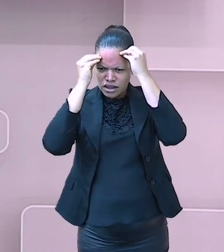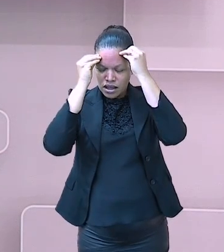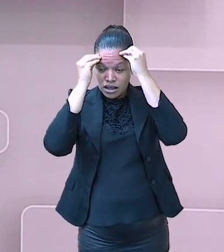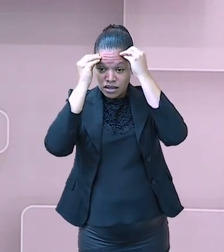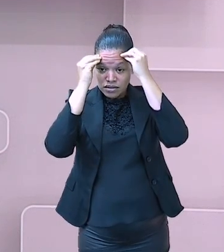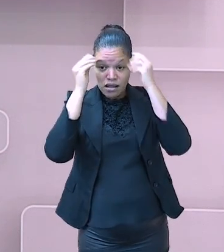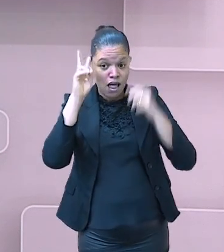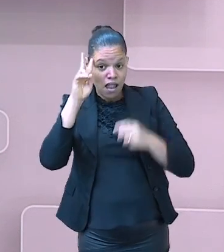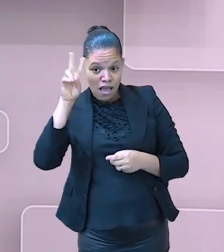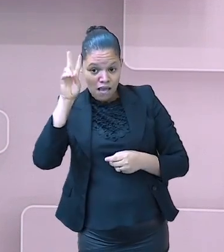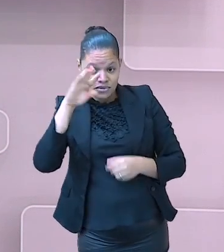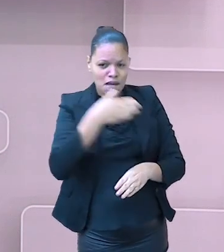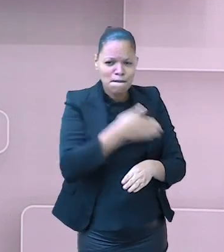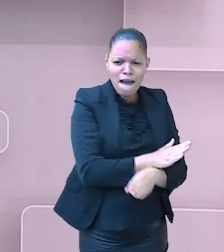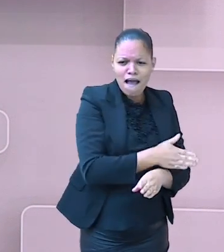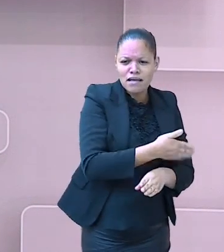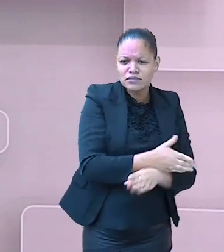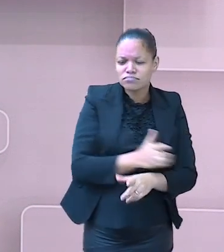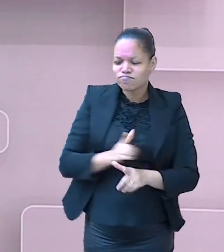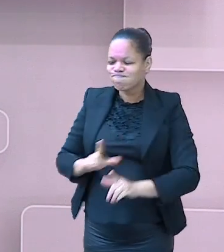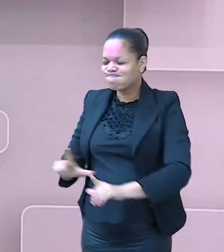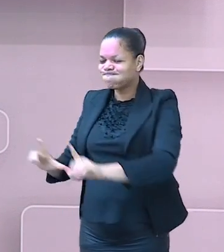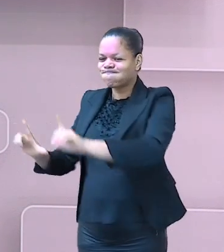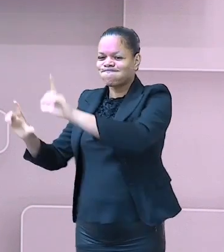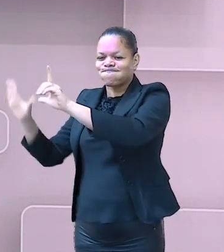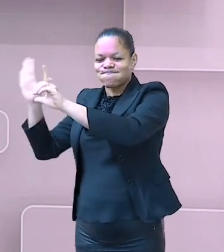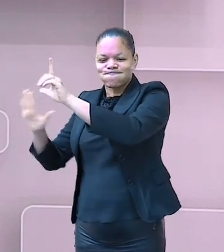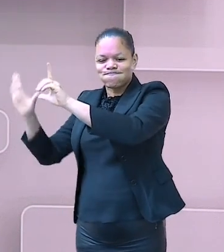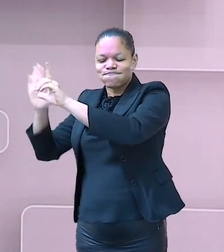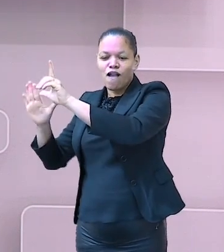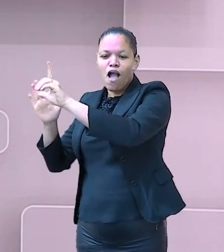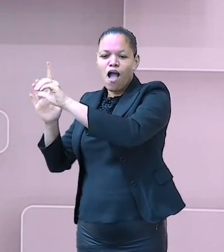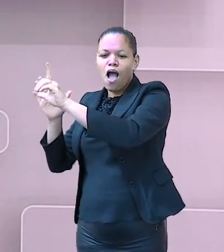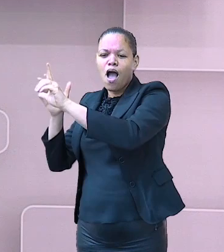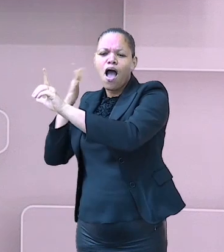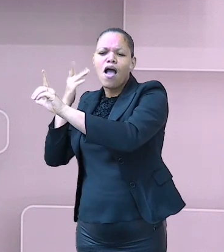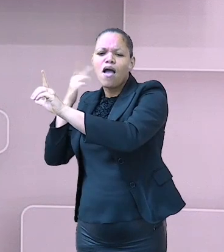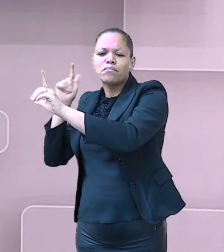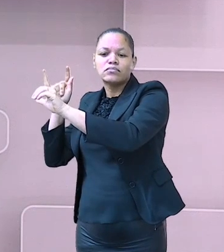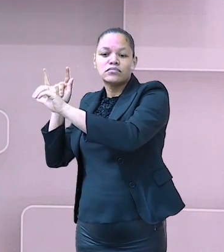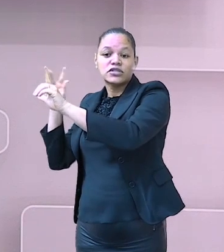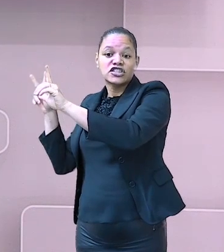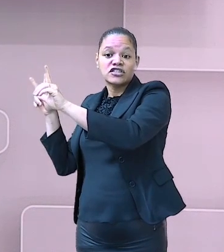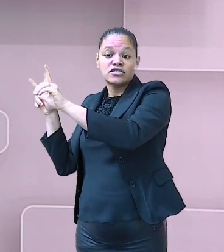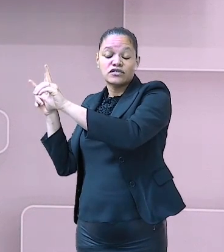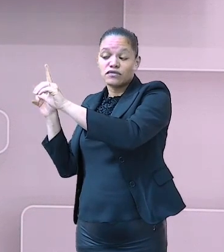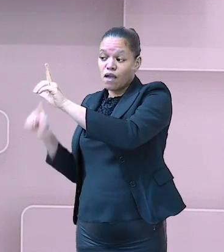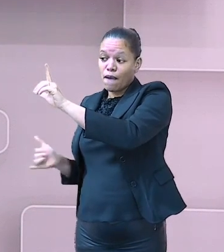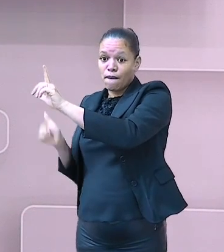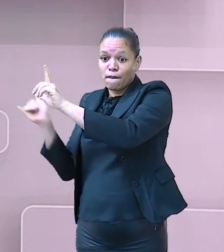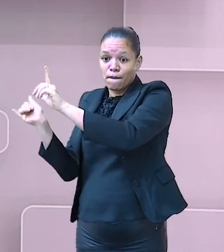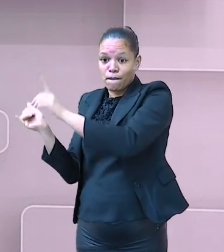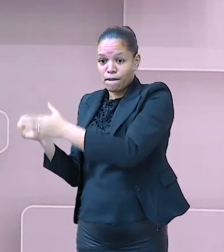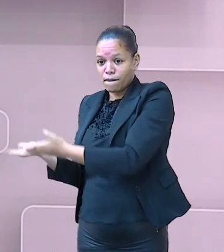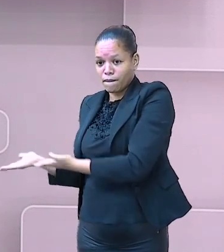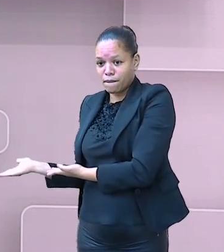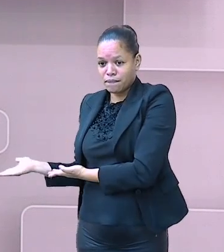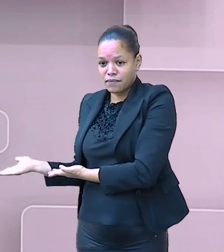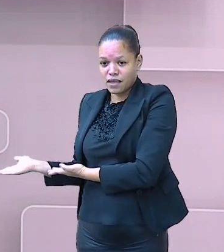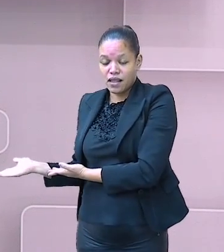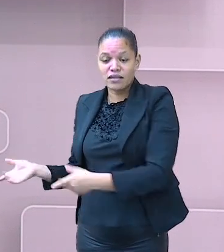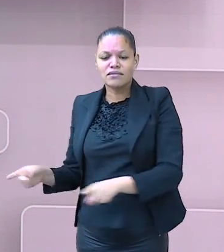para acessar a nossa plataforma SMED GV, aponte a câmera do seu celular na imagem que aparece na